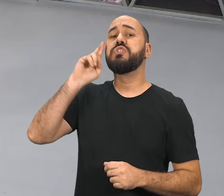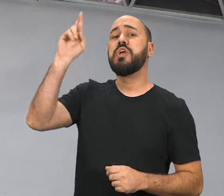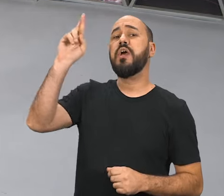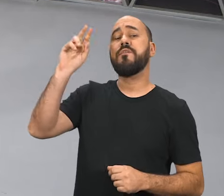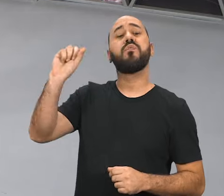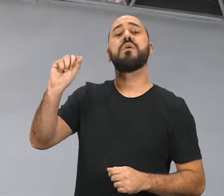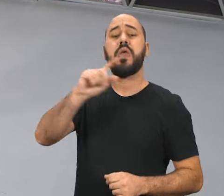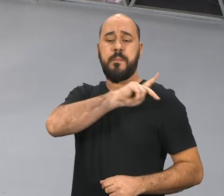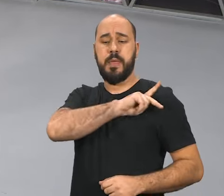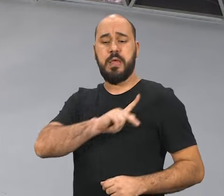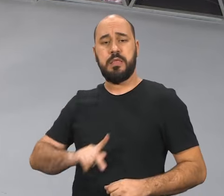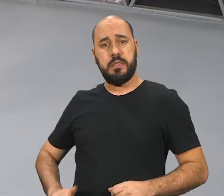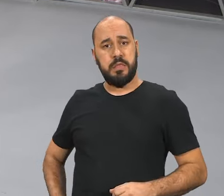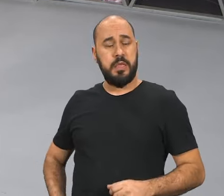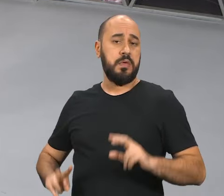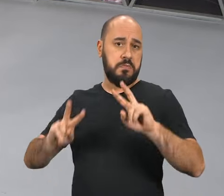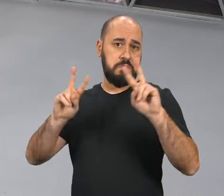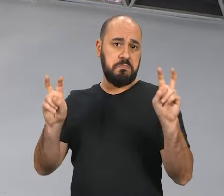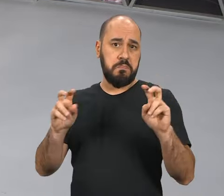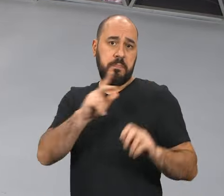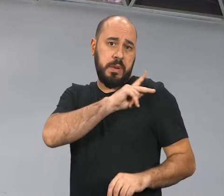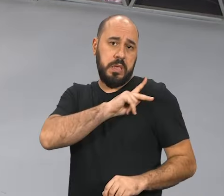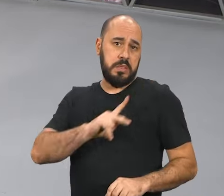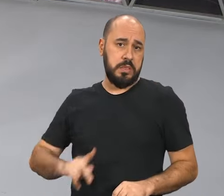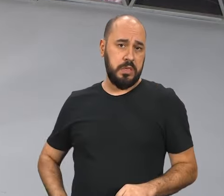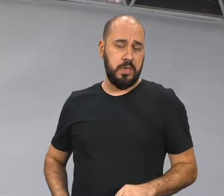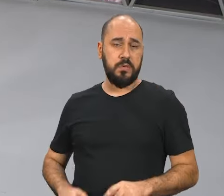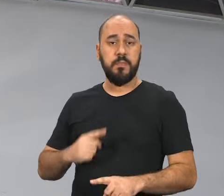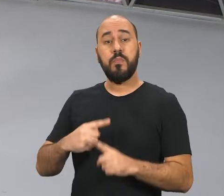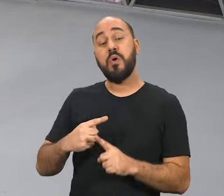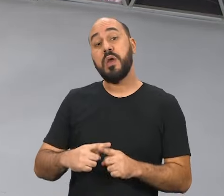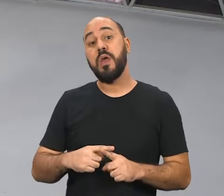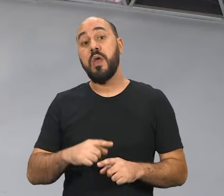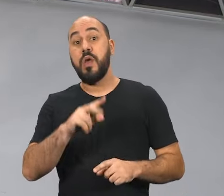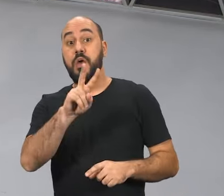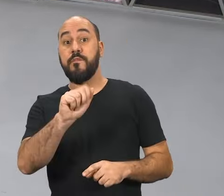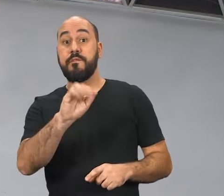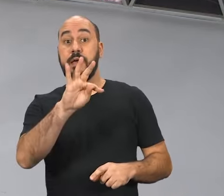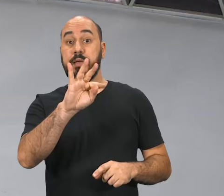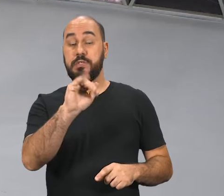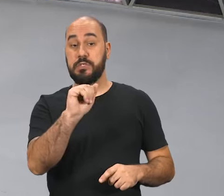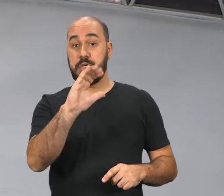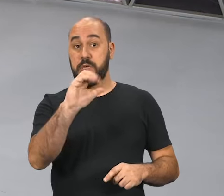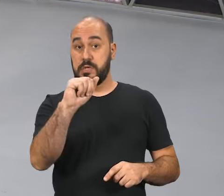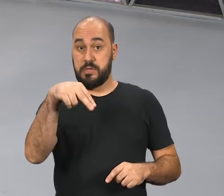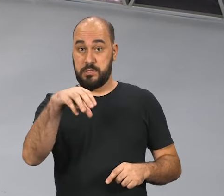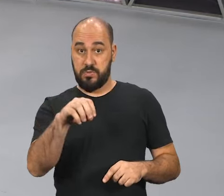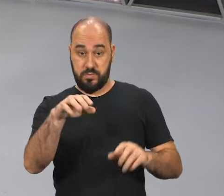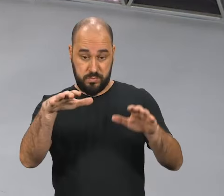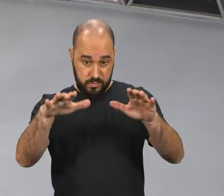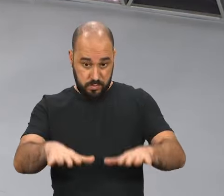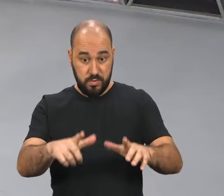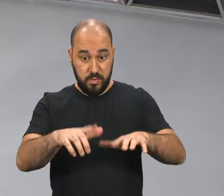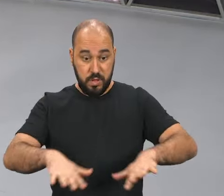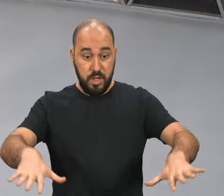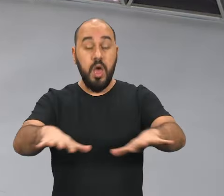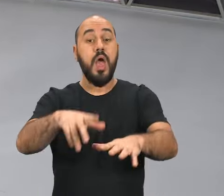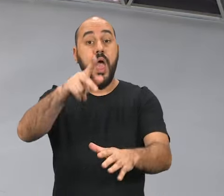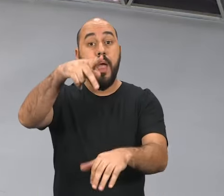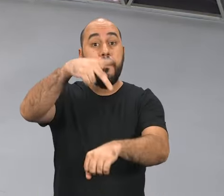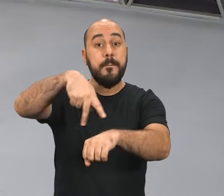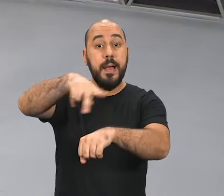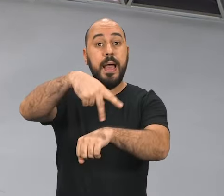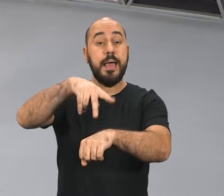pode ir como se fosse, entre aspas, um presidente. Por quê? Porque o Vaticano é um país e é também uma igreja. Ou seja, o Vaticano